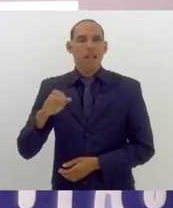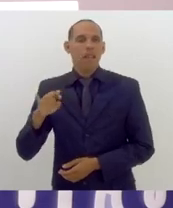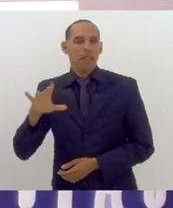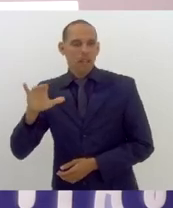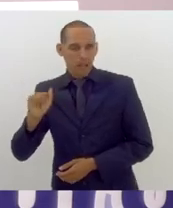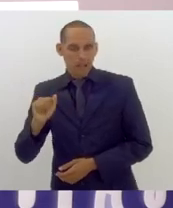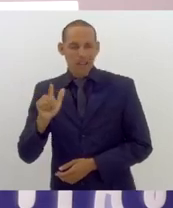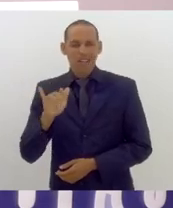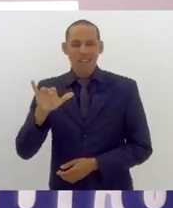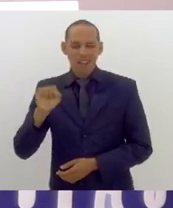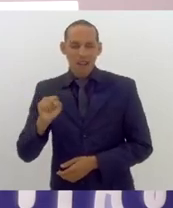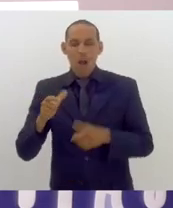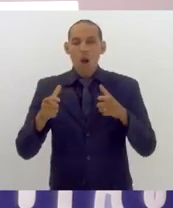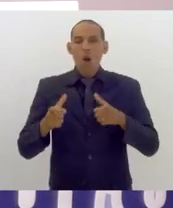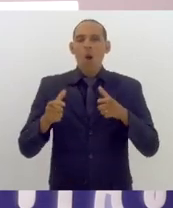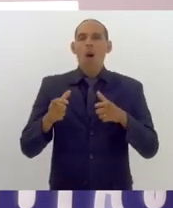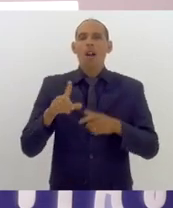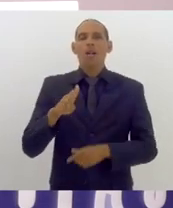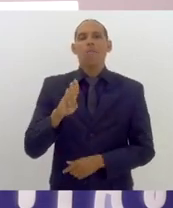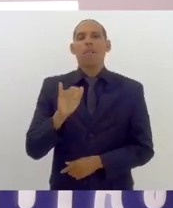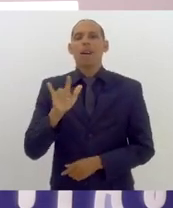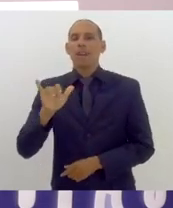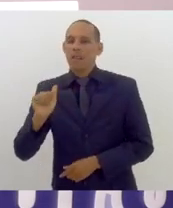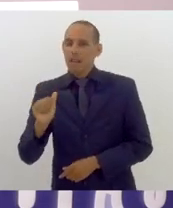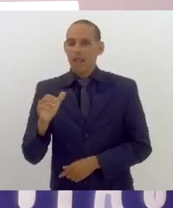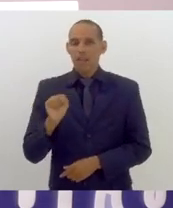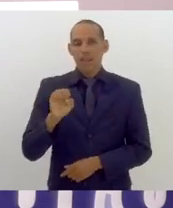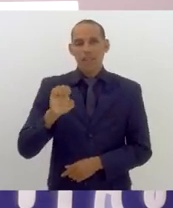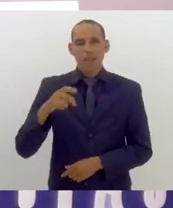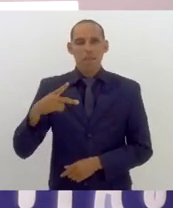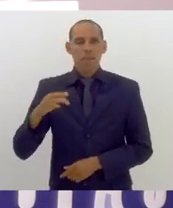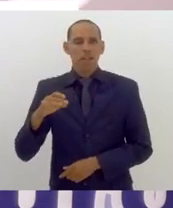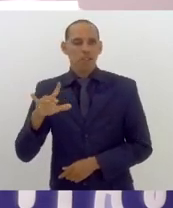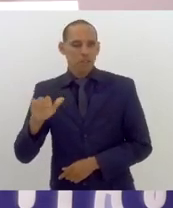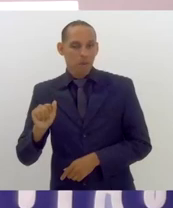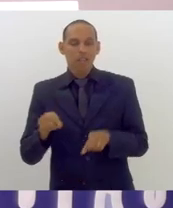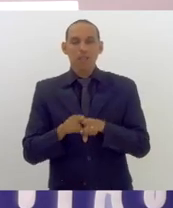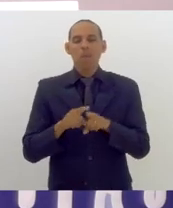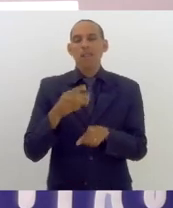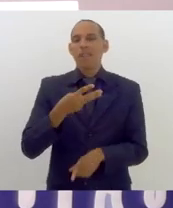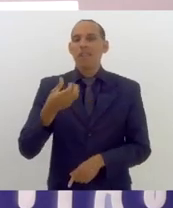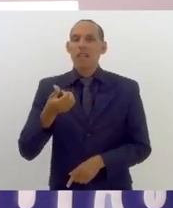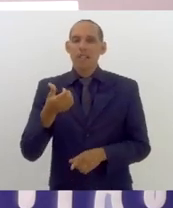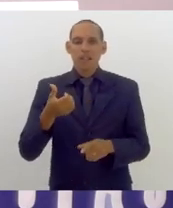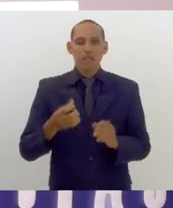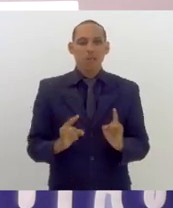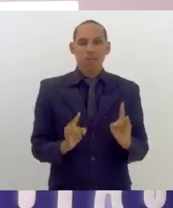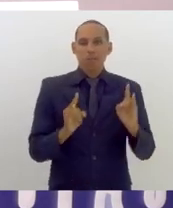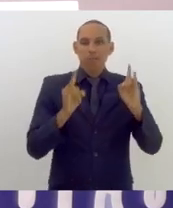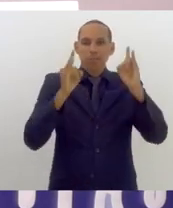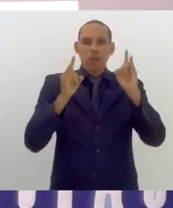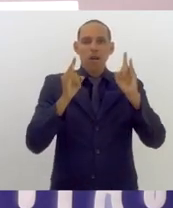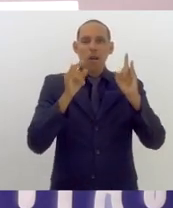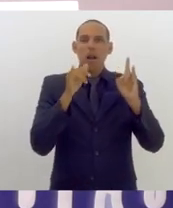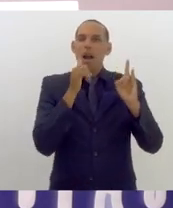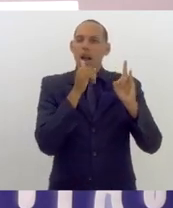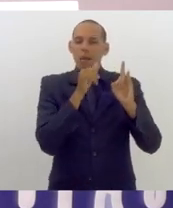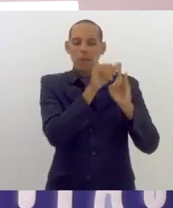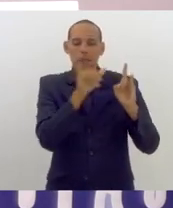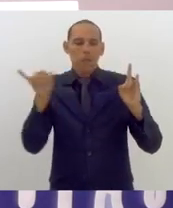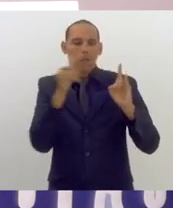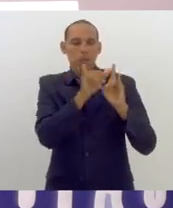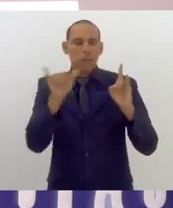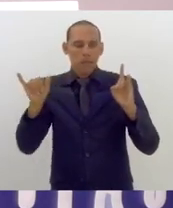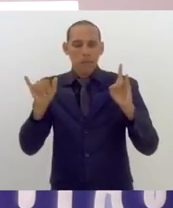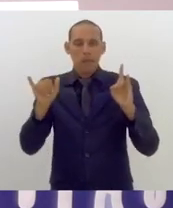sobre balsas na Baía de Sepetiba e 36 Torres de transmissão de energia nós fizemos a ao